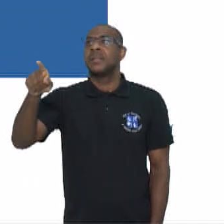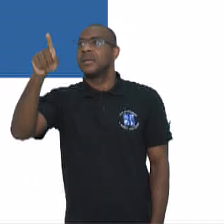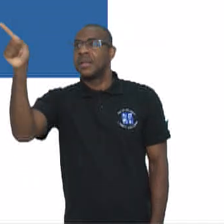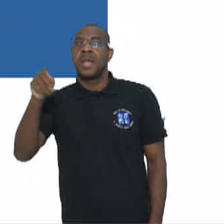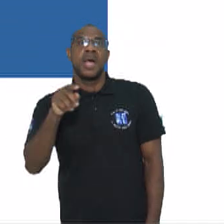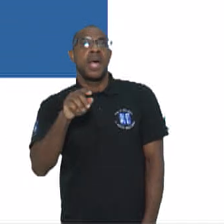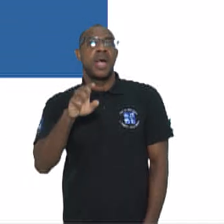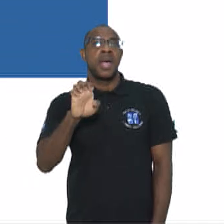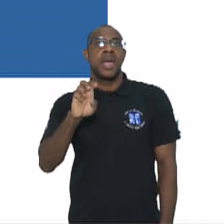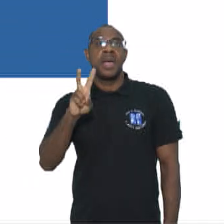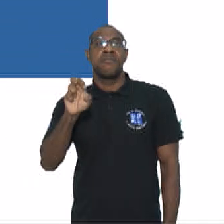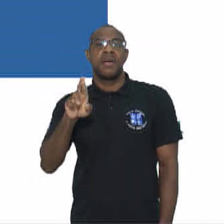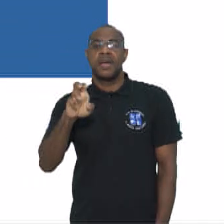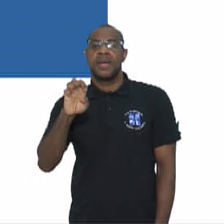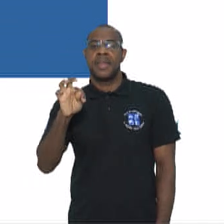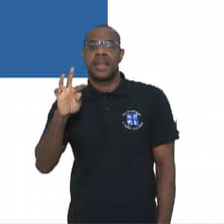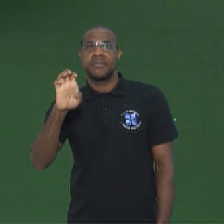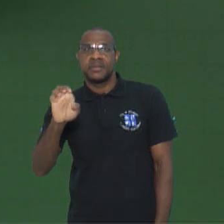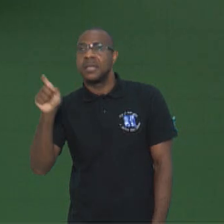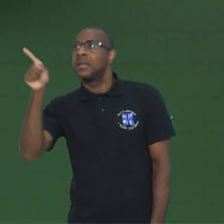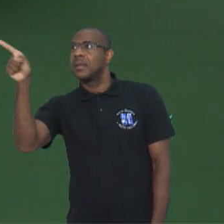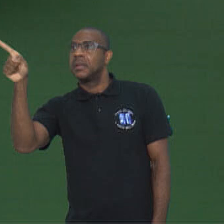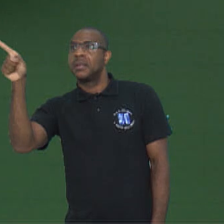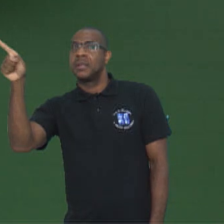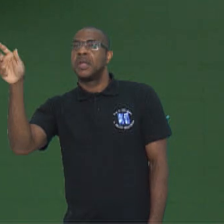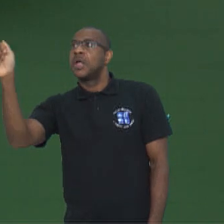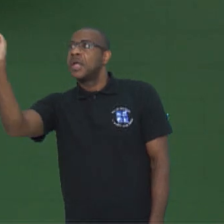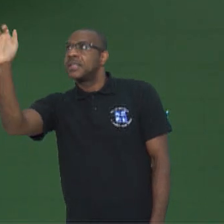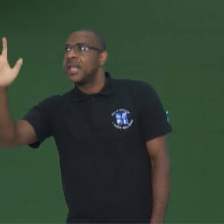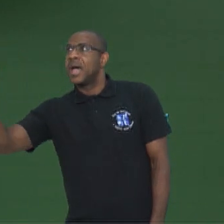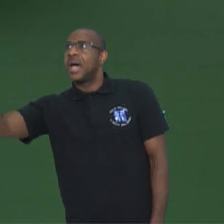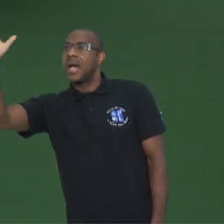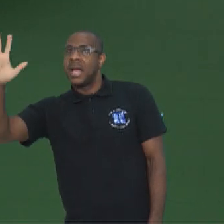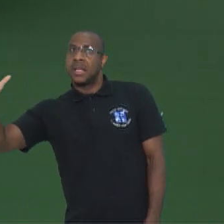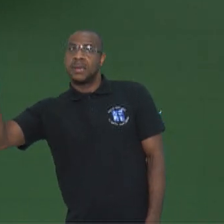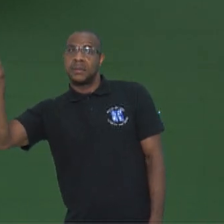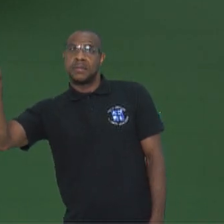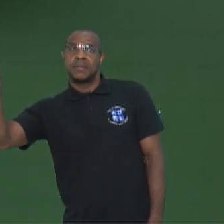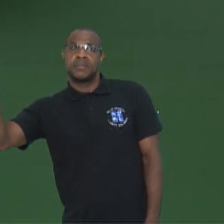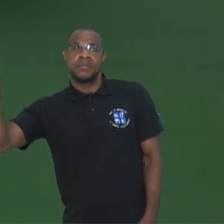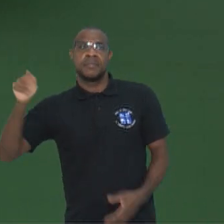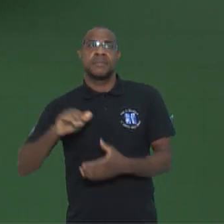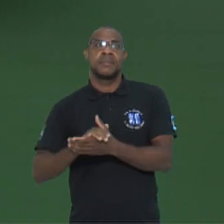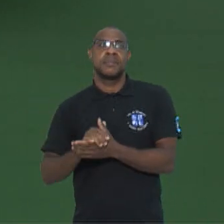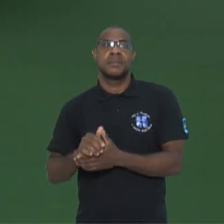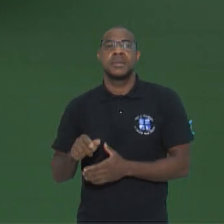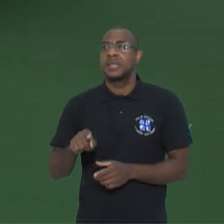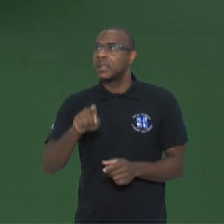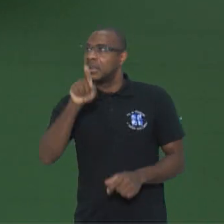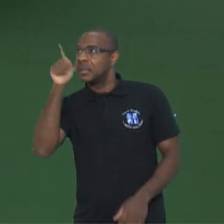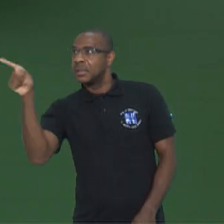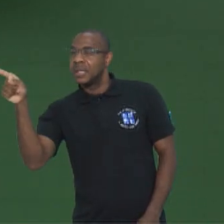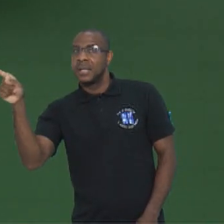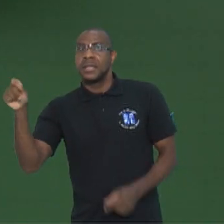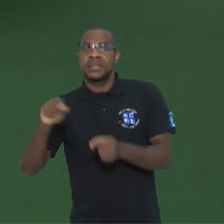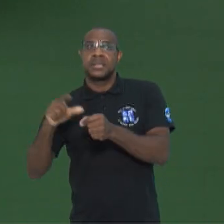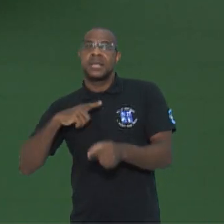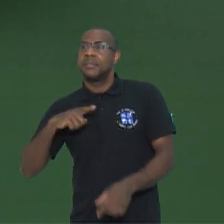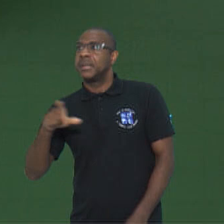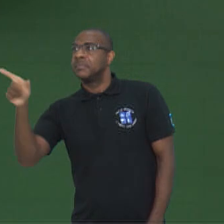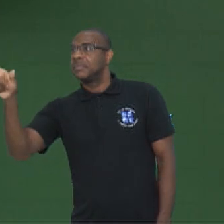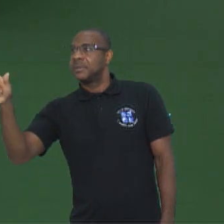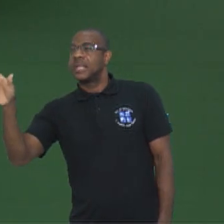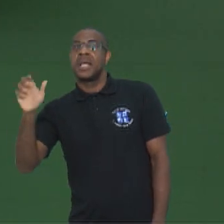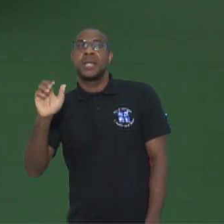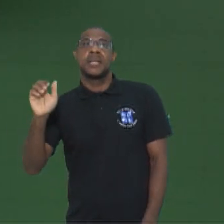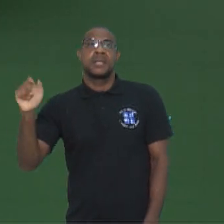do continente asiático e a mais alta do planeta. Temos o Monte Vinson, que é a mais alta da Antártida. E aqui as duas